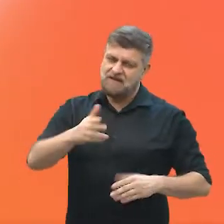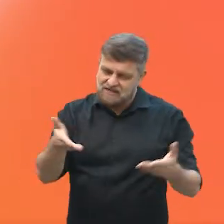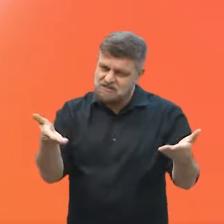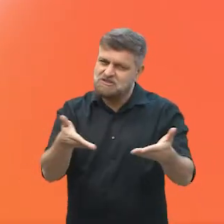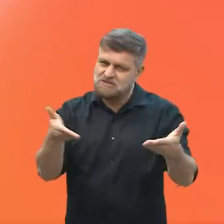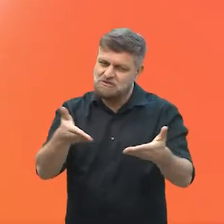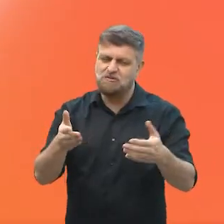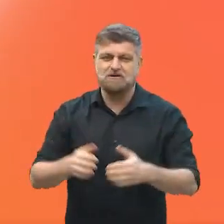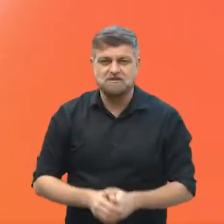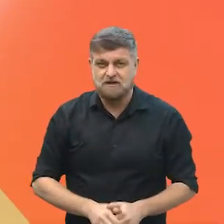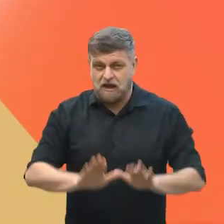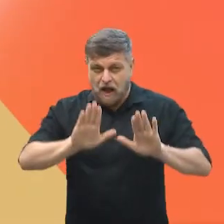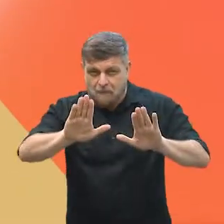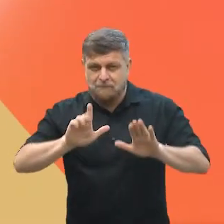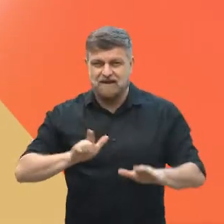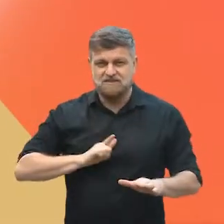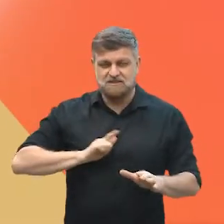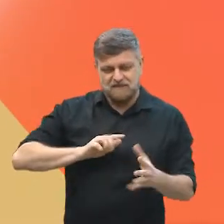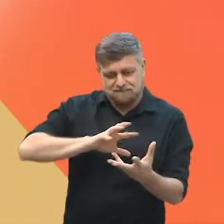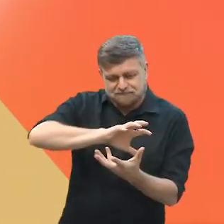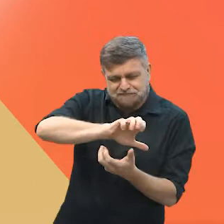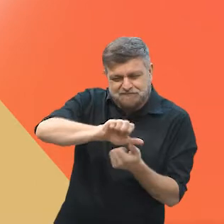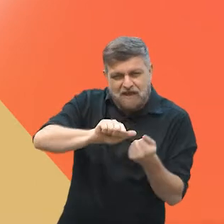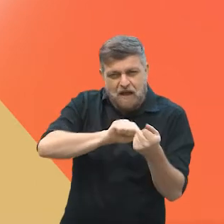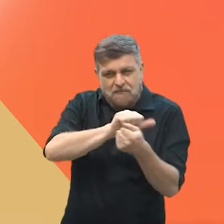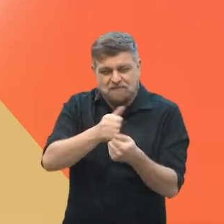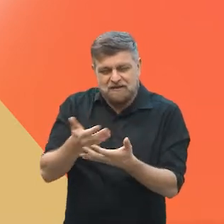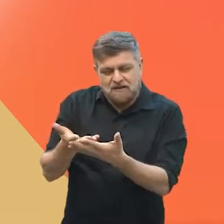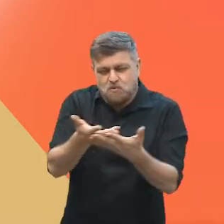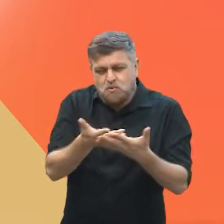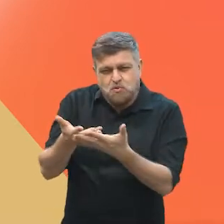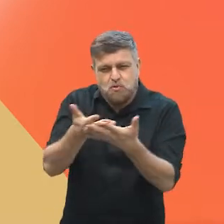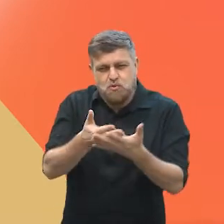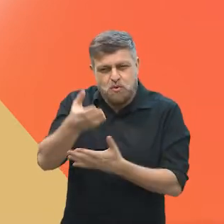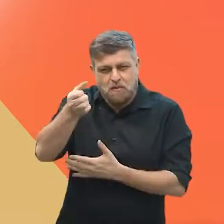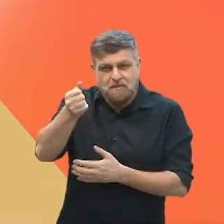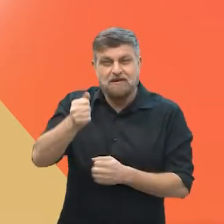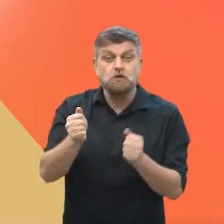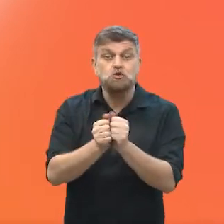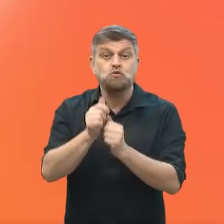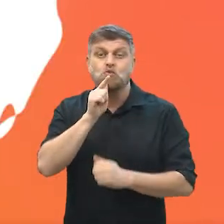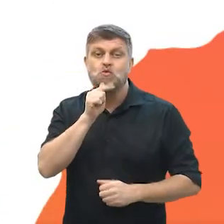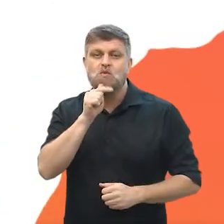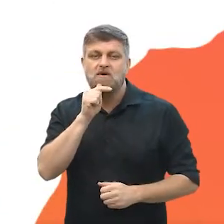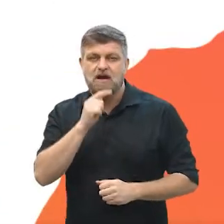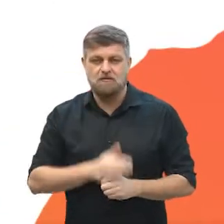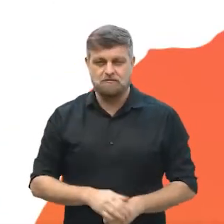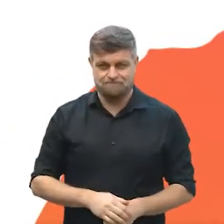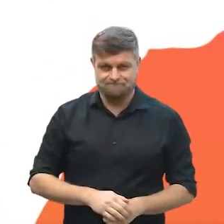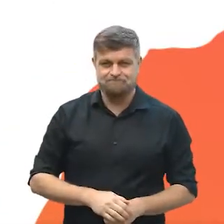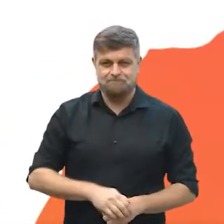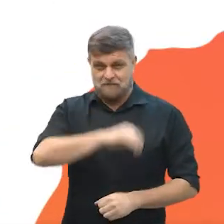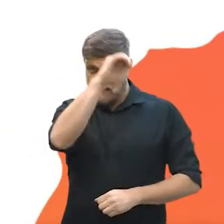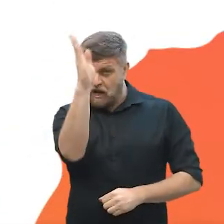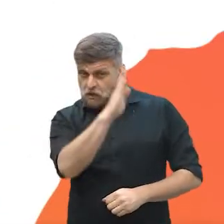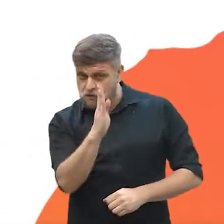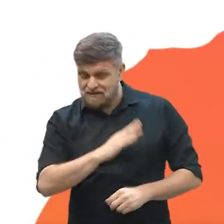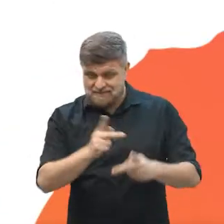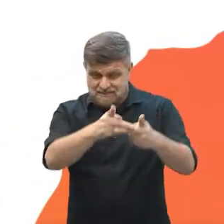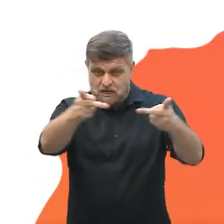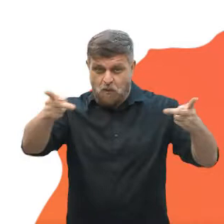conhecida hoje, mas um delgado extrato de massa, que é farinha mesclada com água. E olha, a pizza chegou no